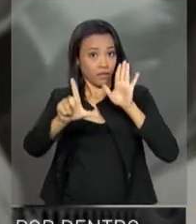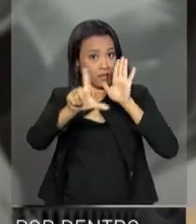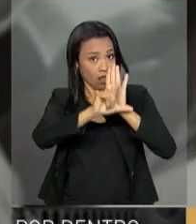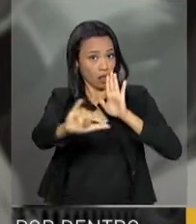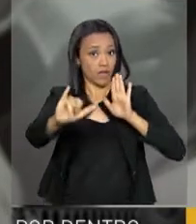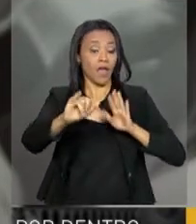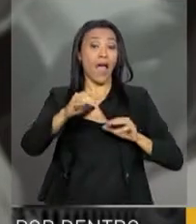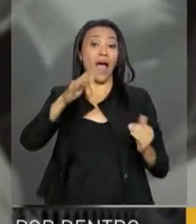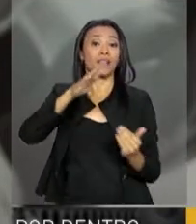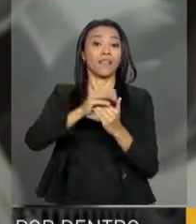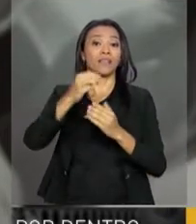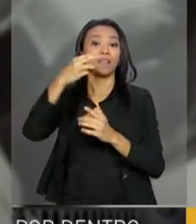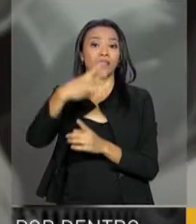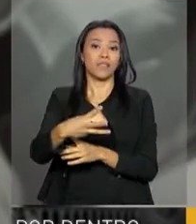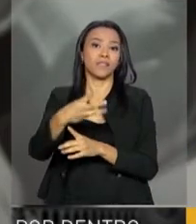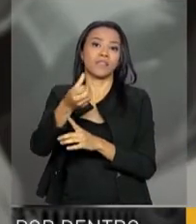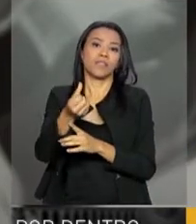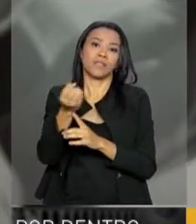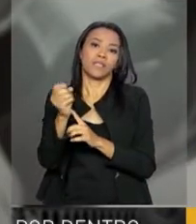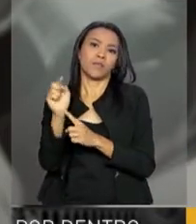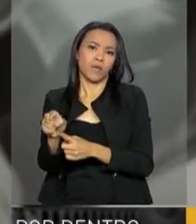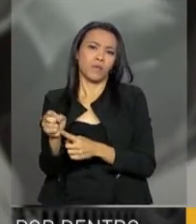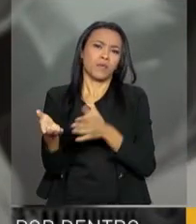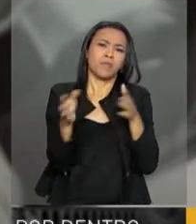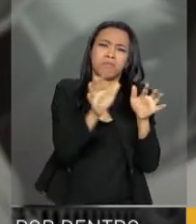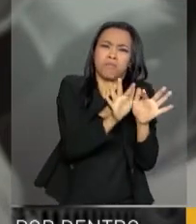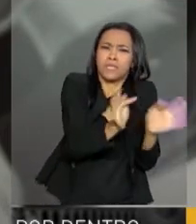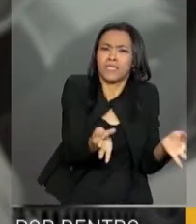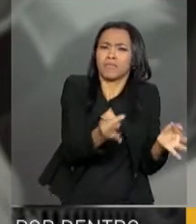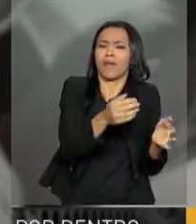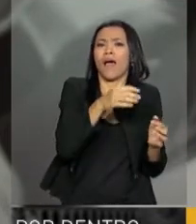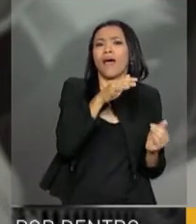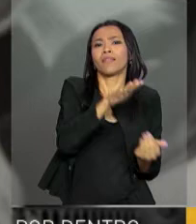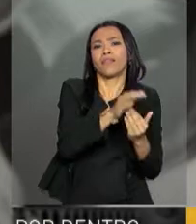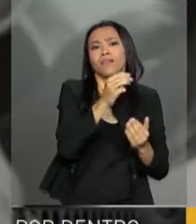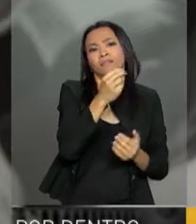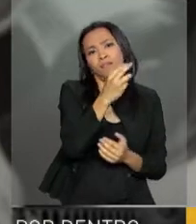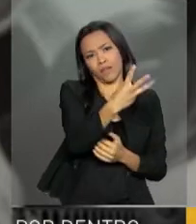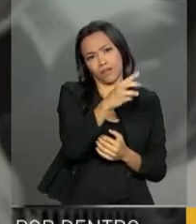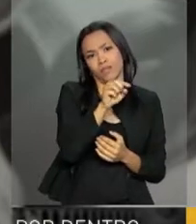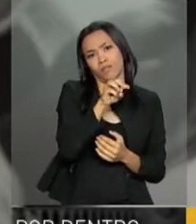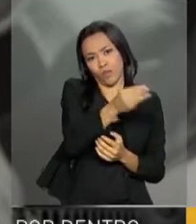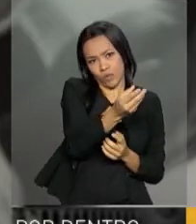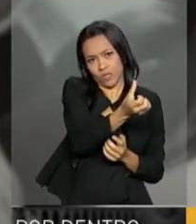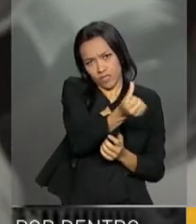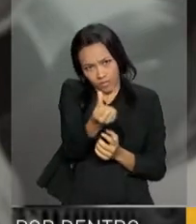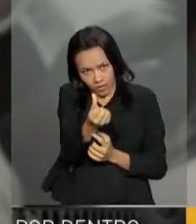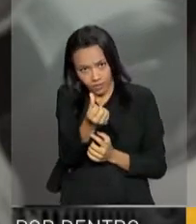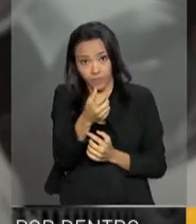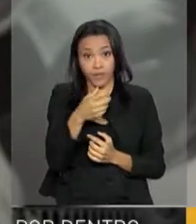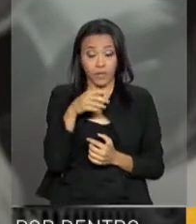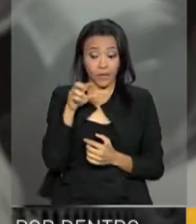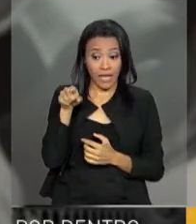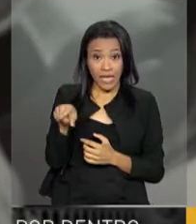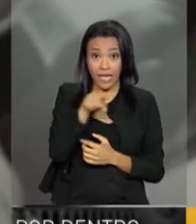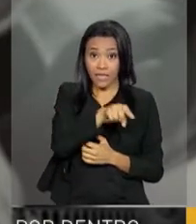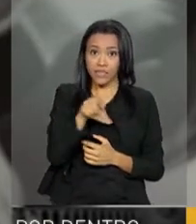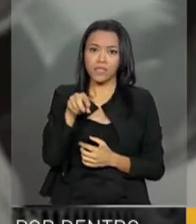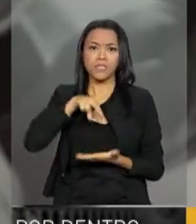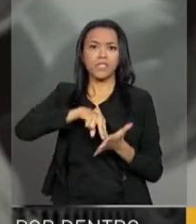360 mil e pequenas até 3 milhões e 600. Esse universo representa